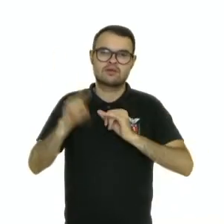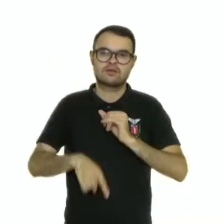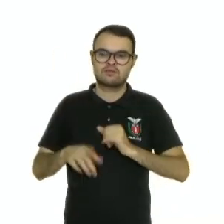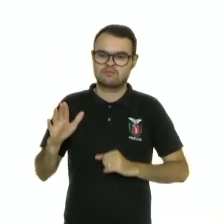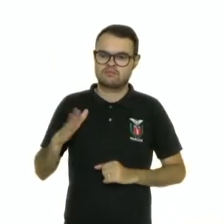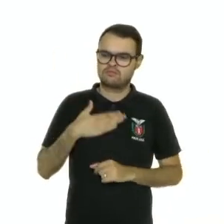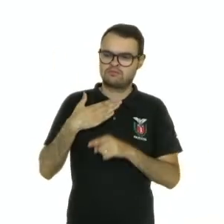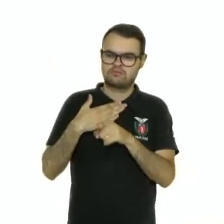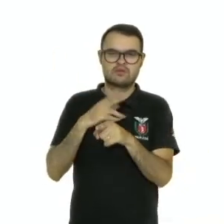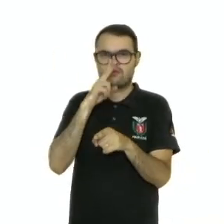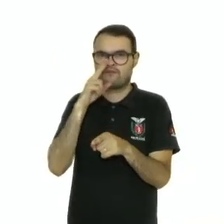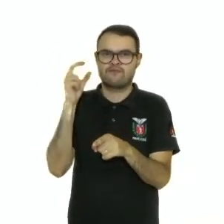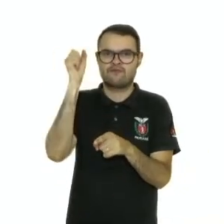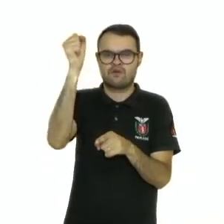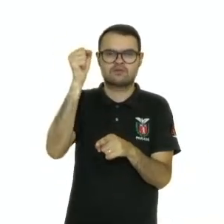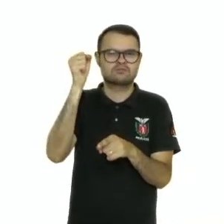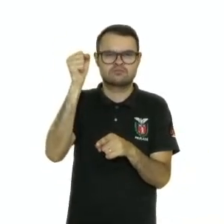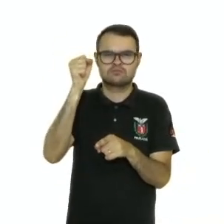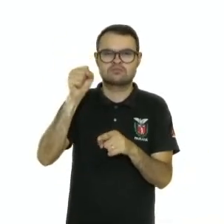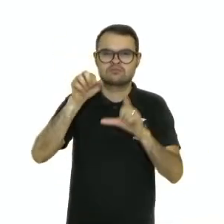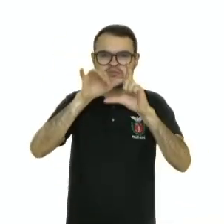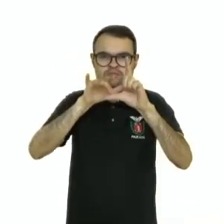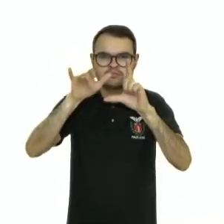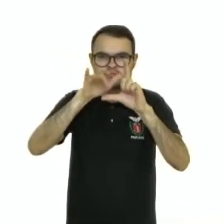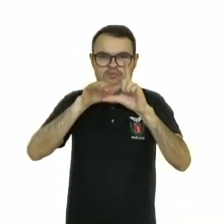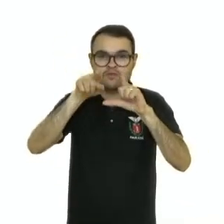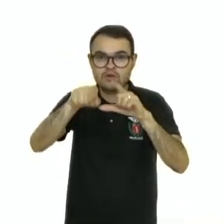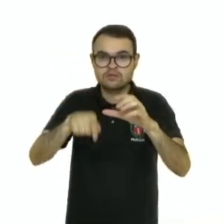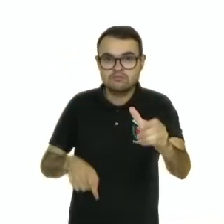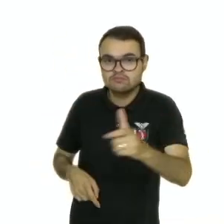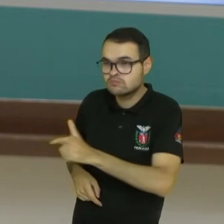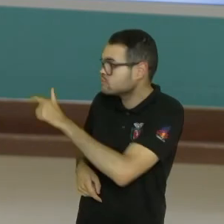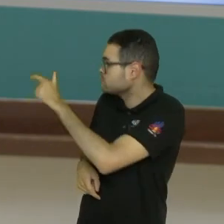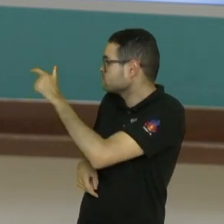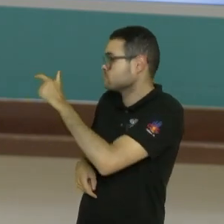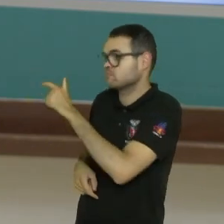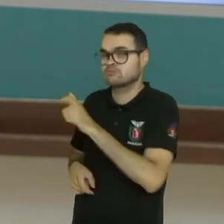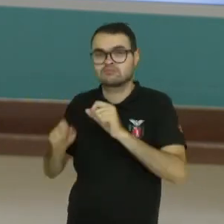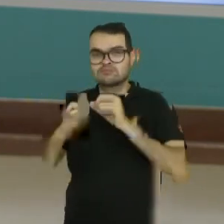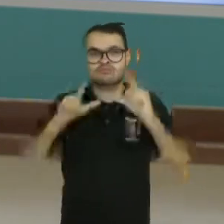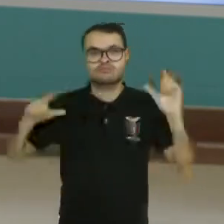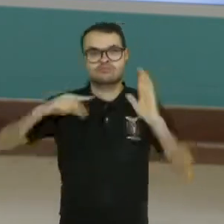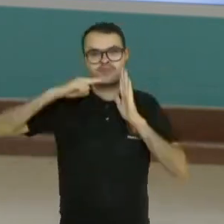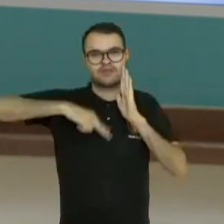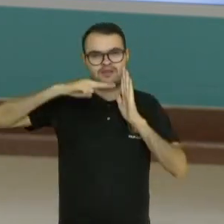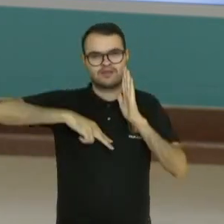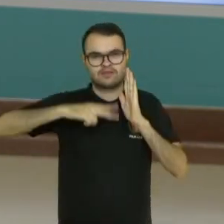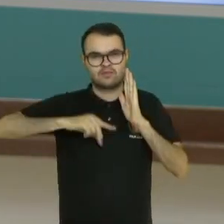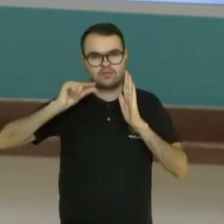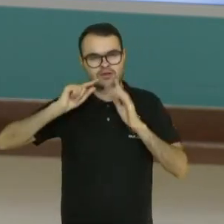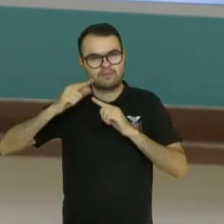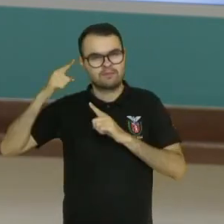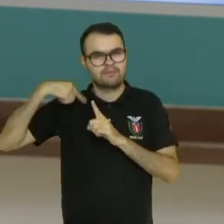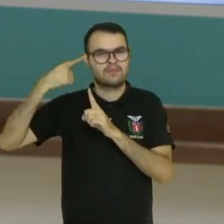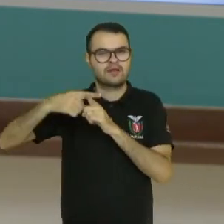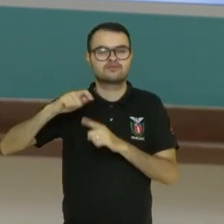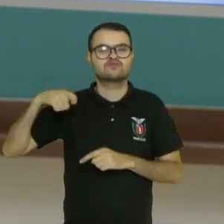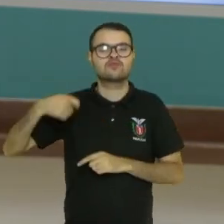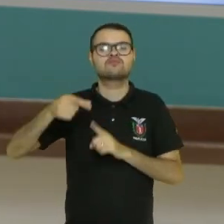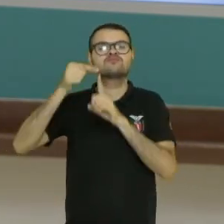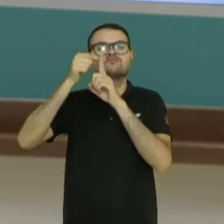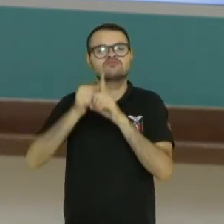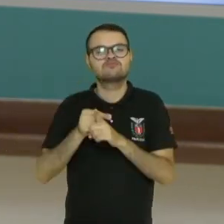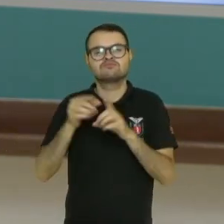surpreendentemente forte. Através do QR Code você pode estar acessando toda essa reportagem para ler aqui um pouquinho mais sobre um novo tipo de